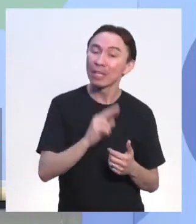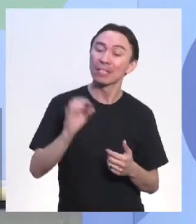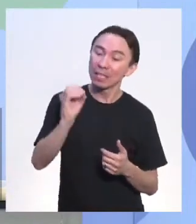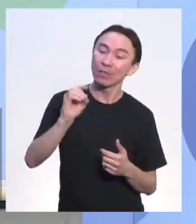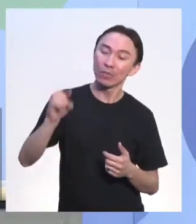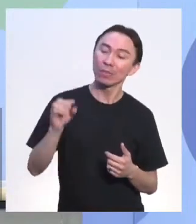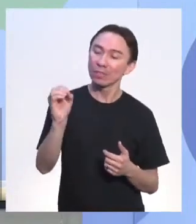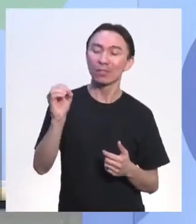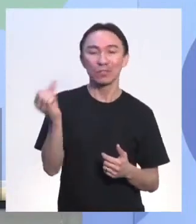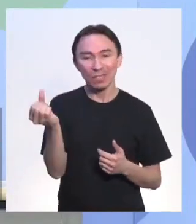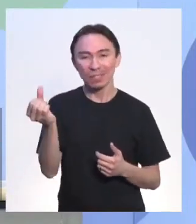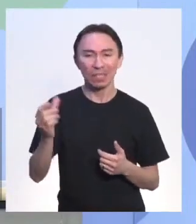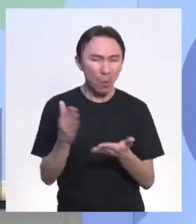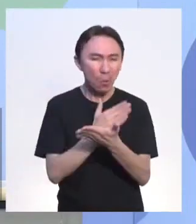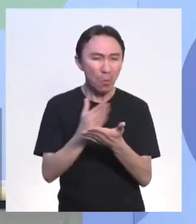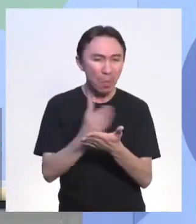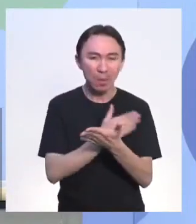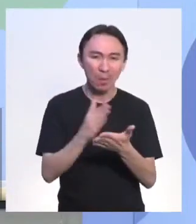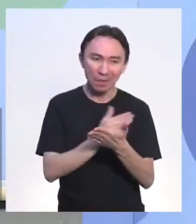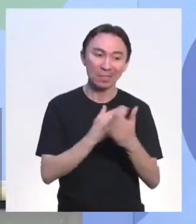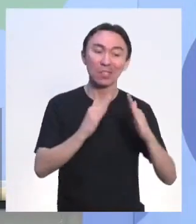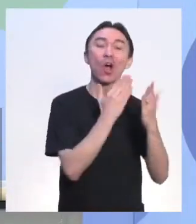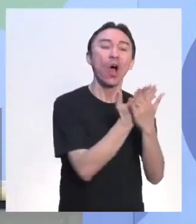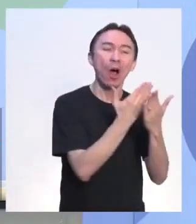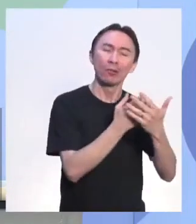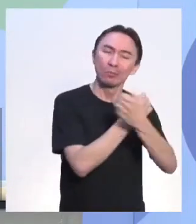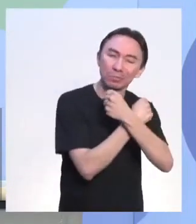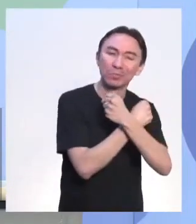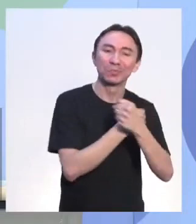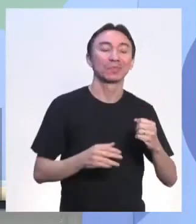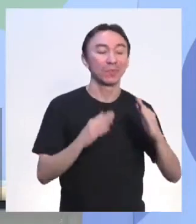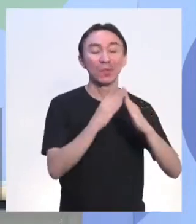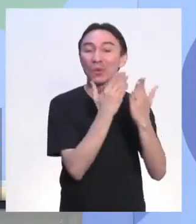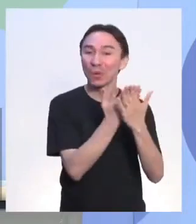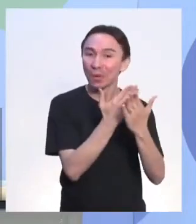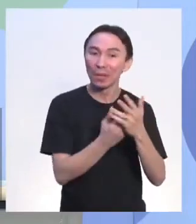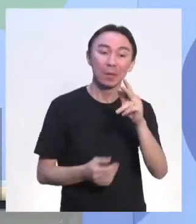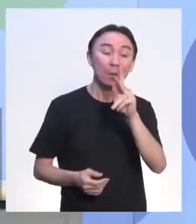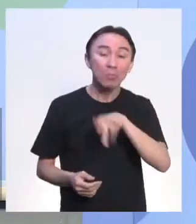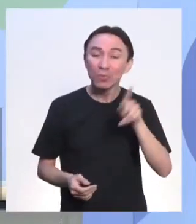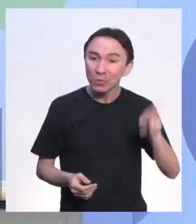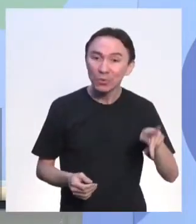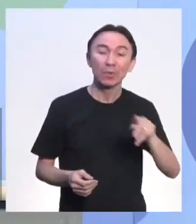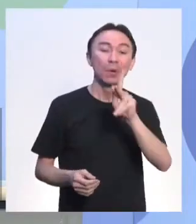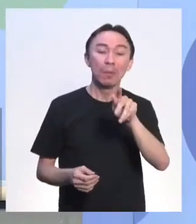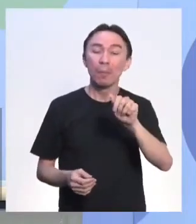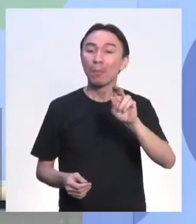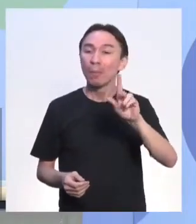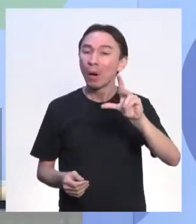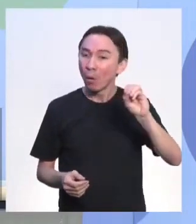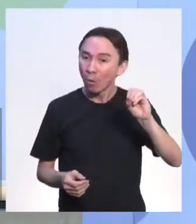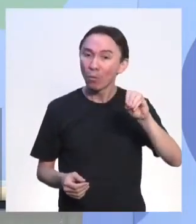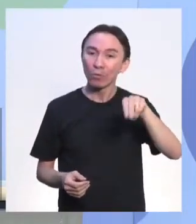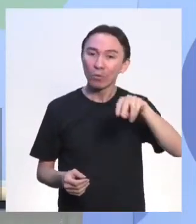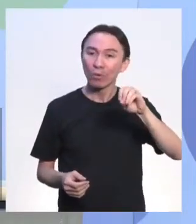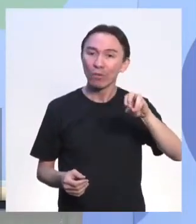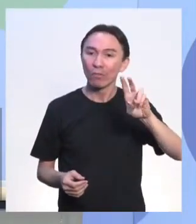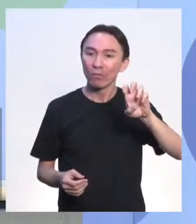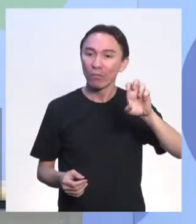Quero mandar um abraço para alguns professores, ou para algumas escolas. Escola Professor Paulo Novaes de Carvalho, Escola